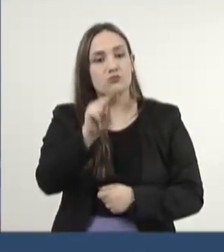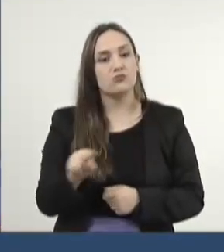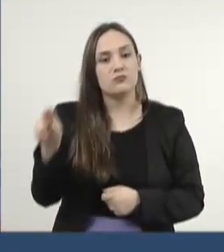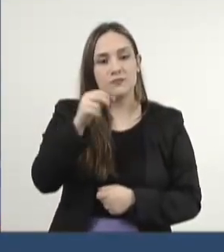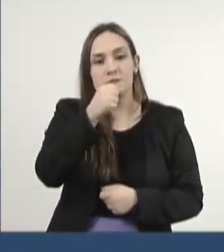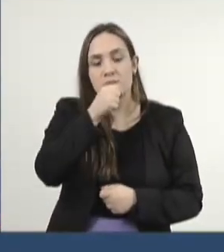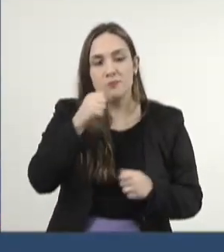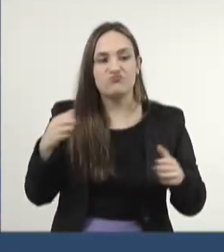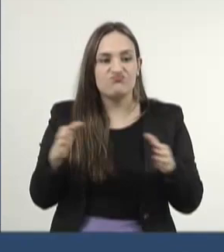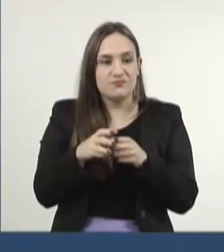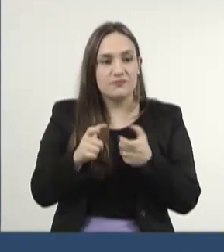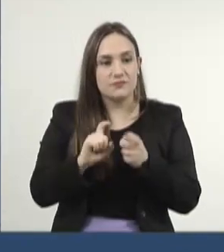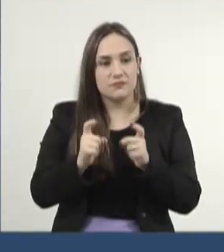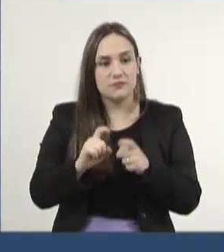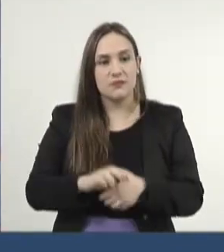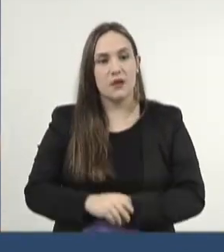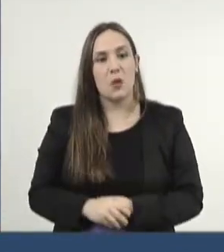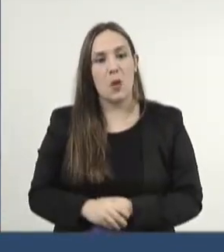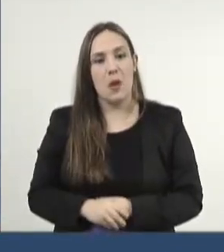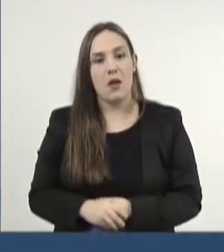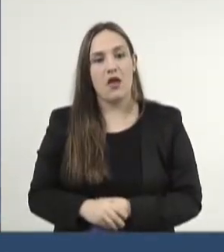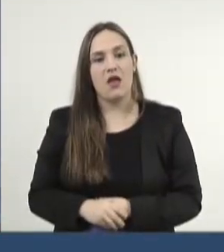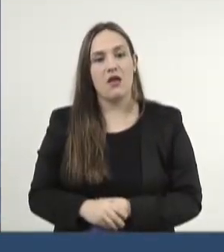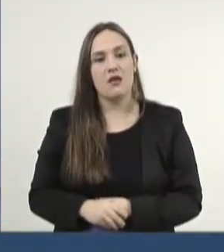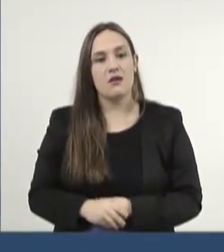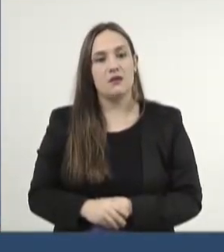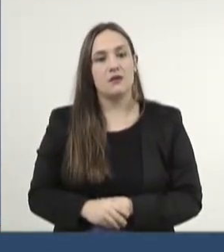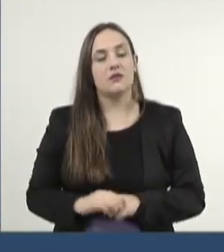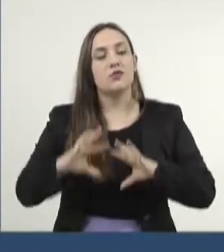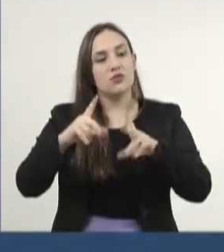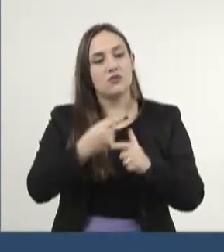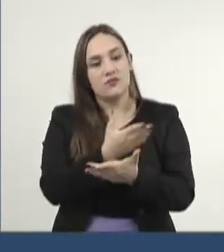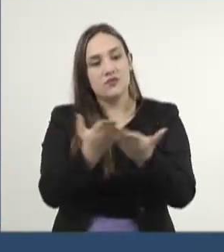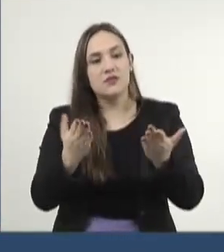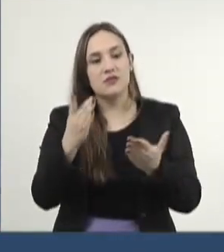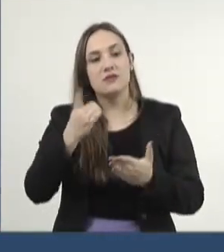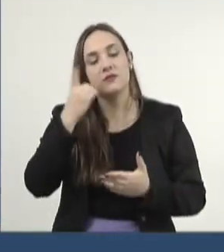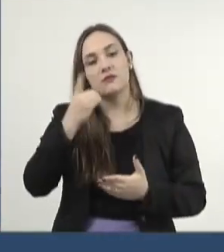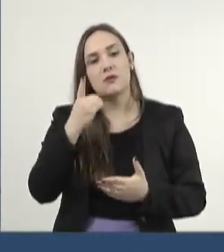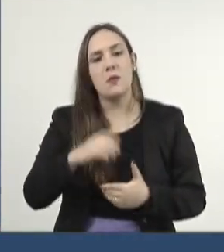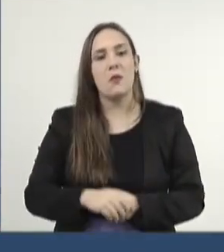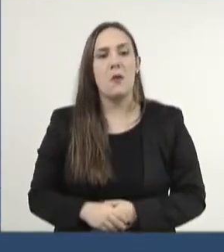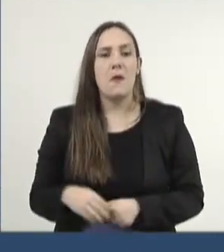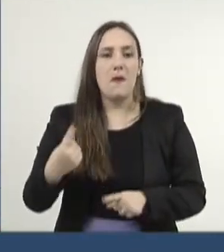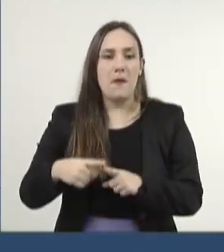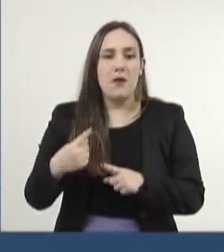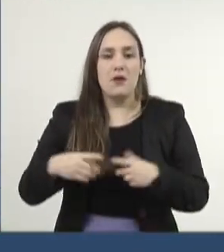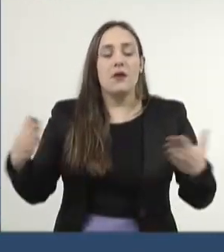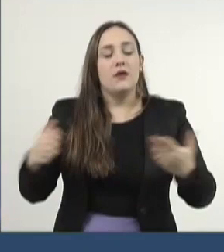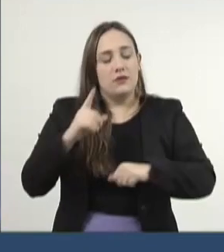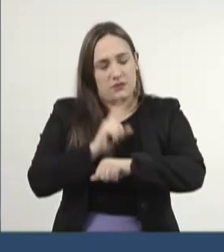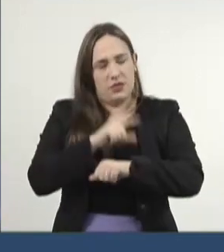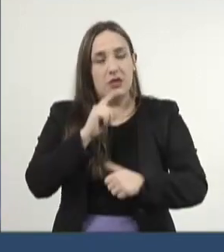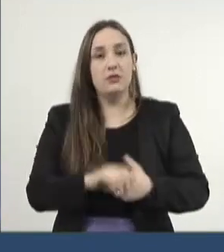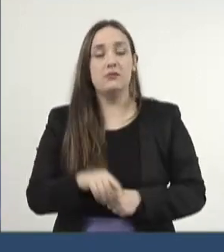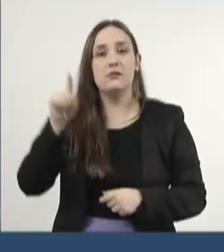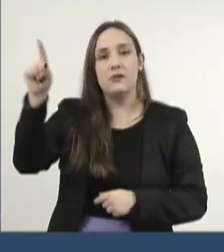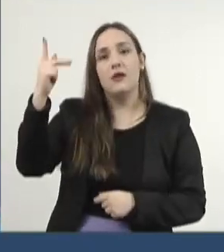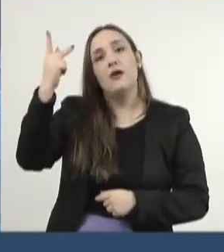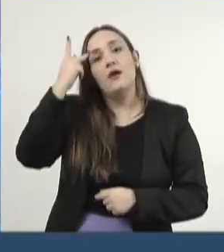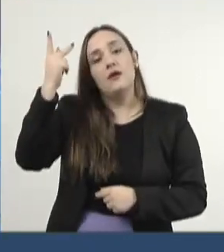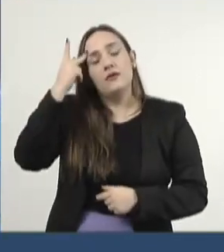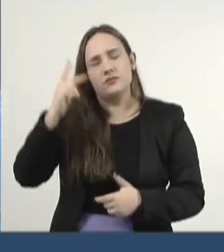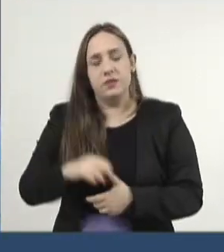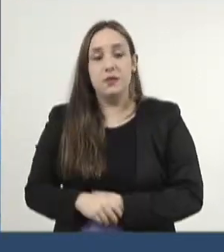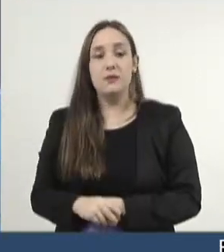expediente, nobre presidente, senhores deputados, senhoras deputadas, em função que, nesse momento, em São Paulo, está